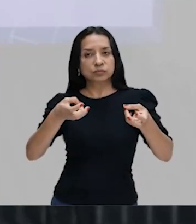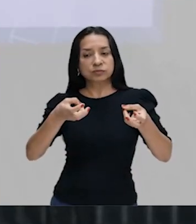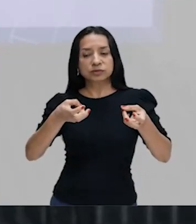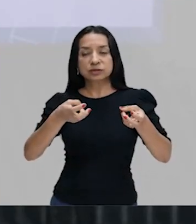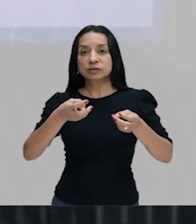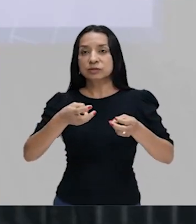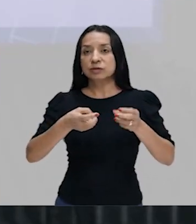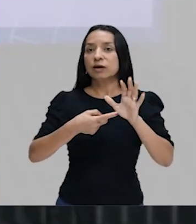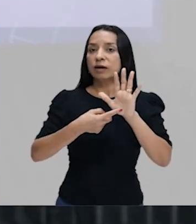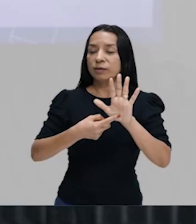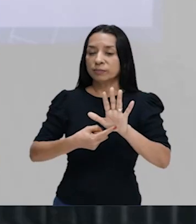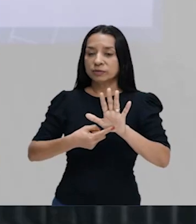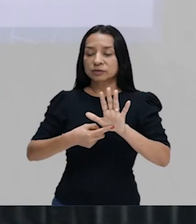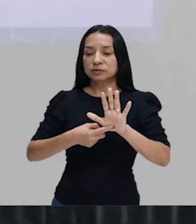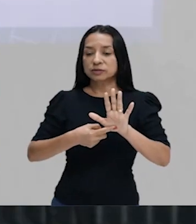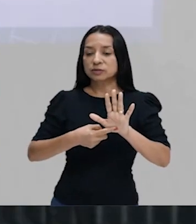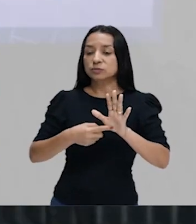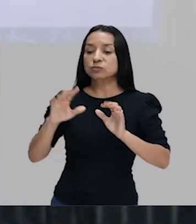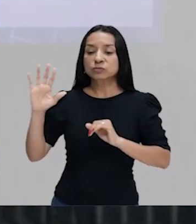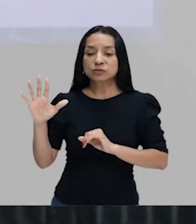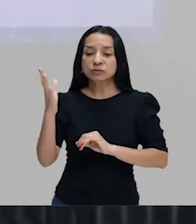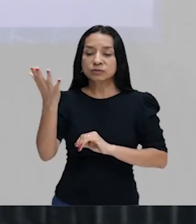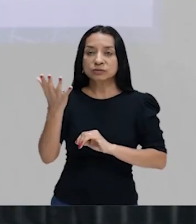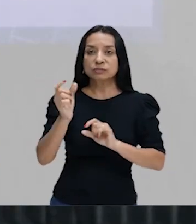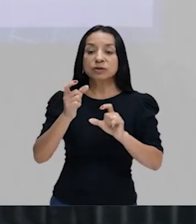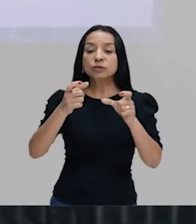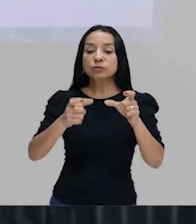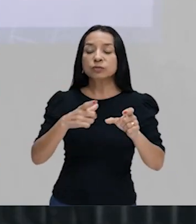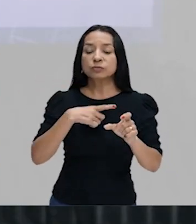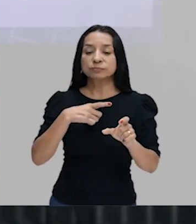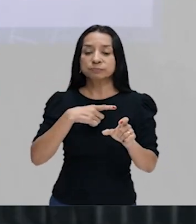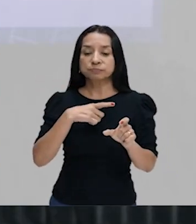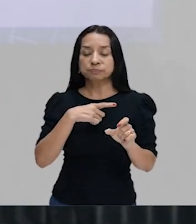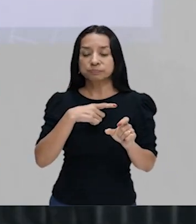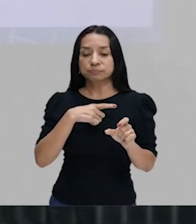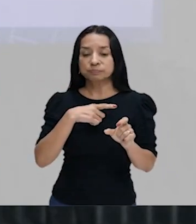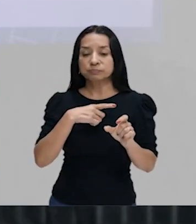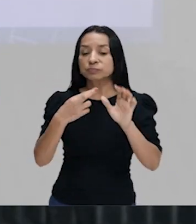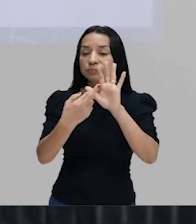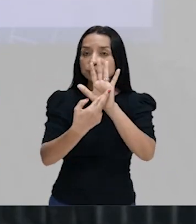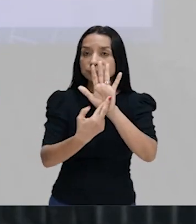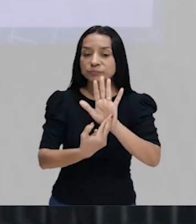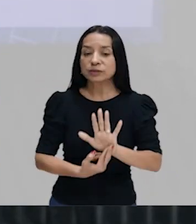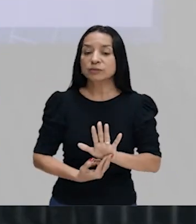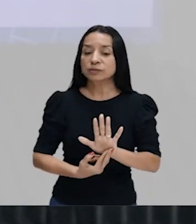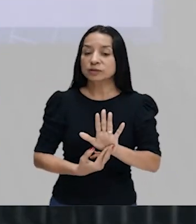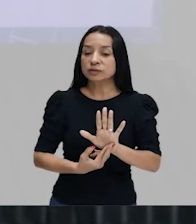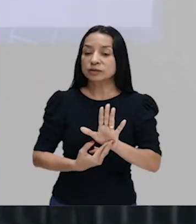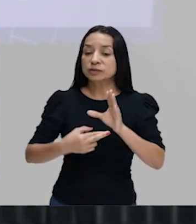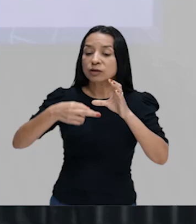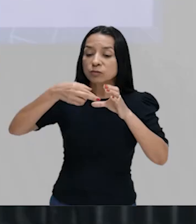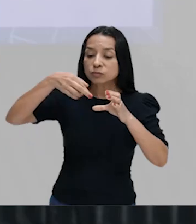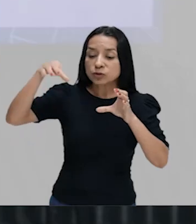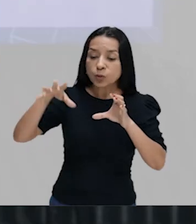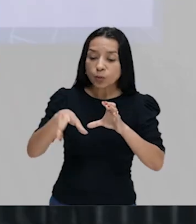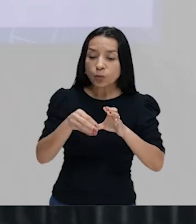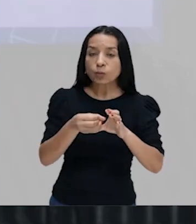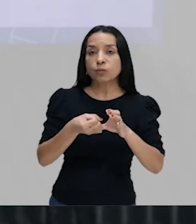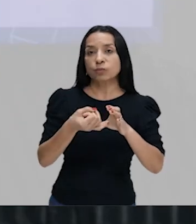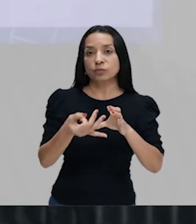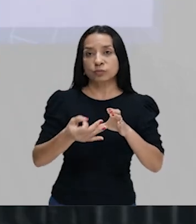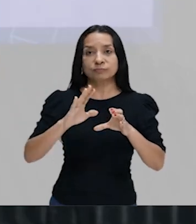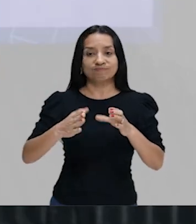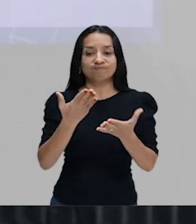eu já apresento uma situação para você, onde nós, né, temos aí uma representação de um conjunto que nós já